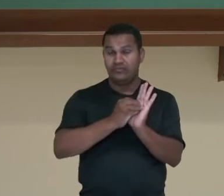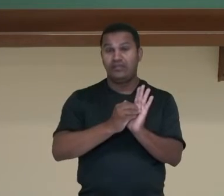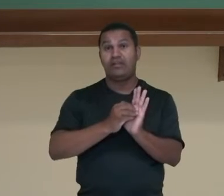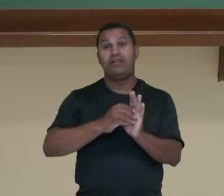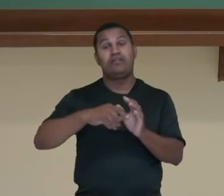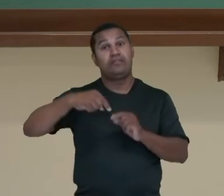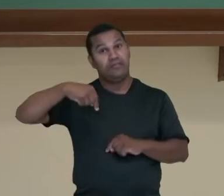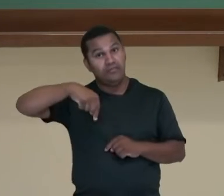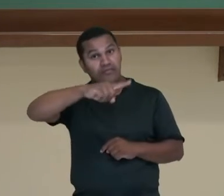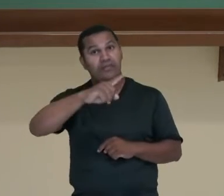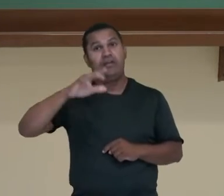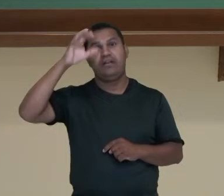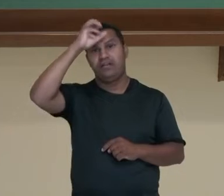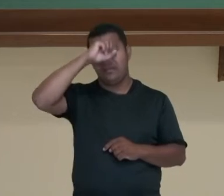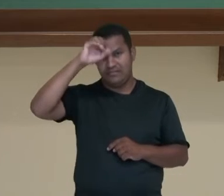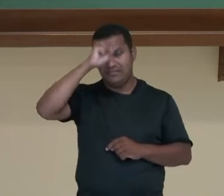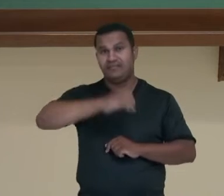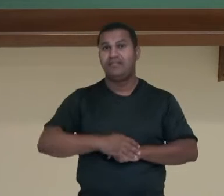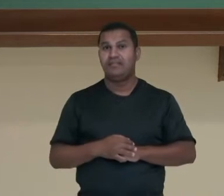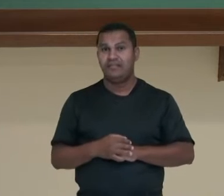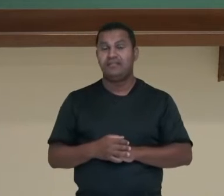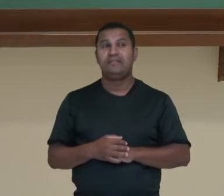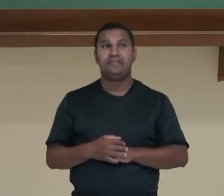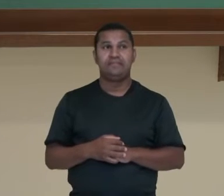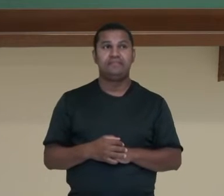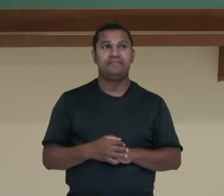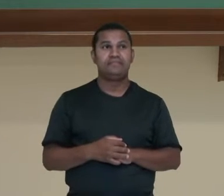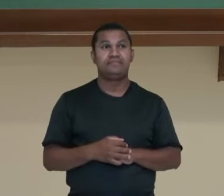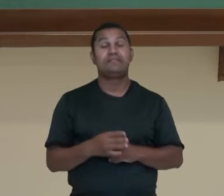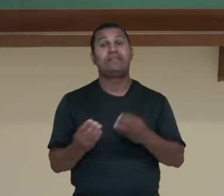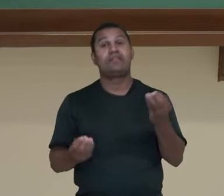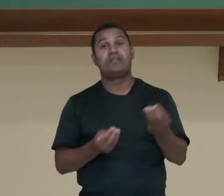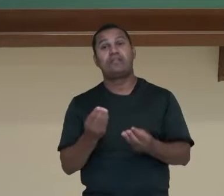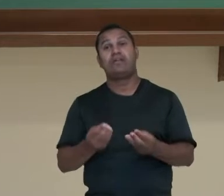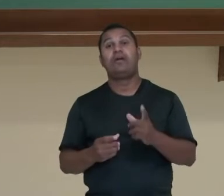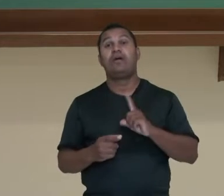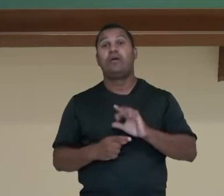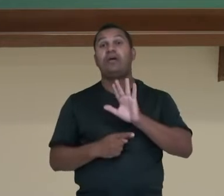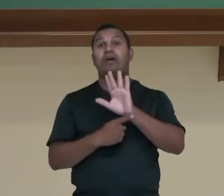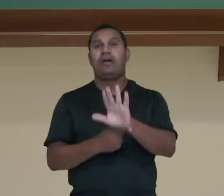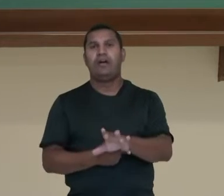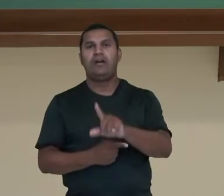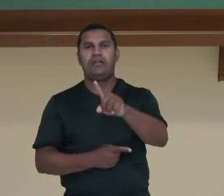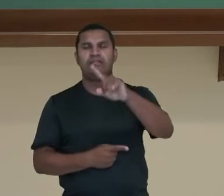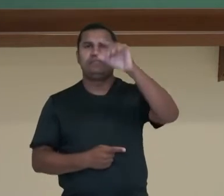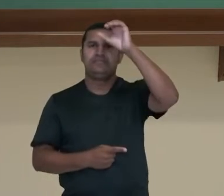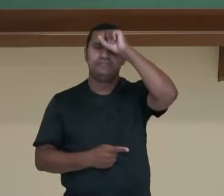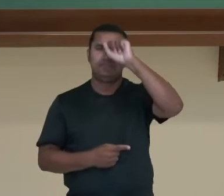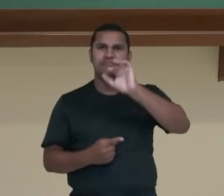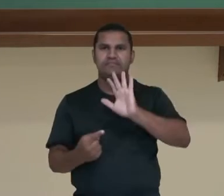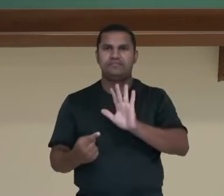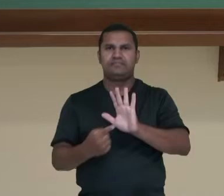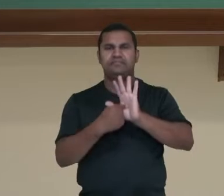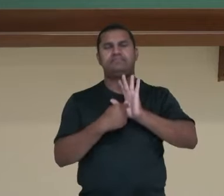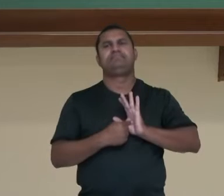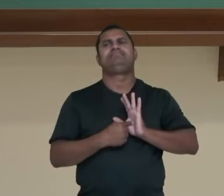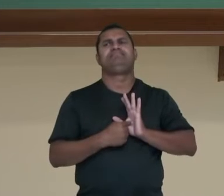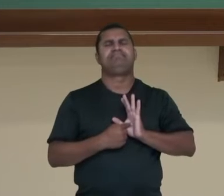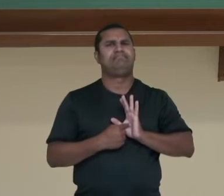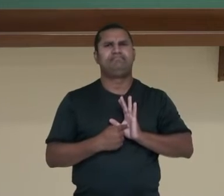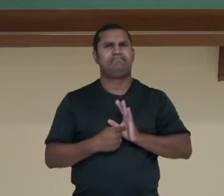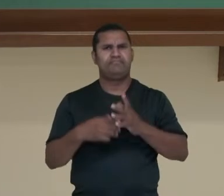interessante para você poder falar sobre isso. Então, de que forma essa crítica pode afetar a sua decisão? Não deixe se afetar pelos